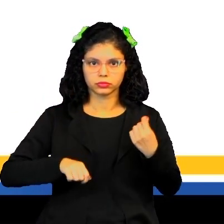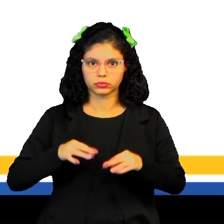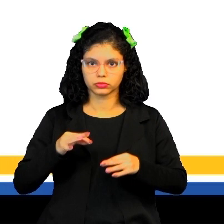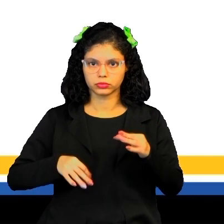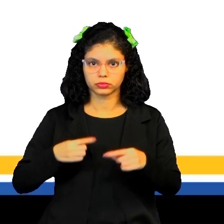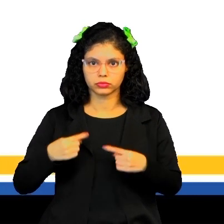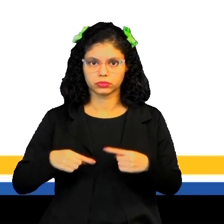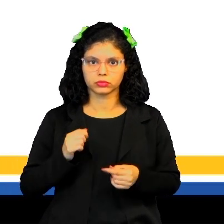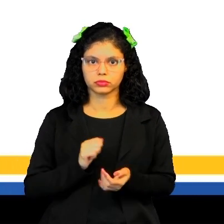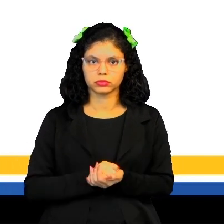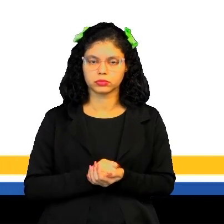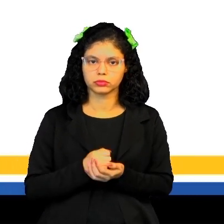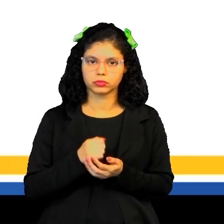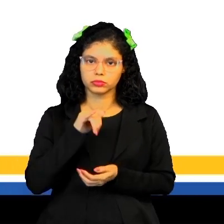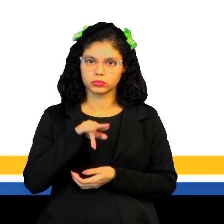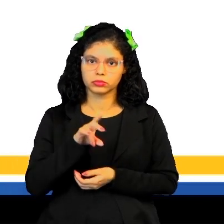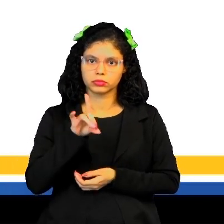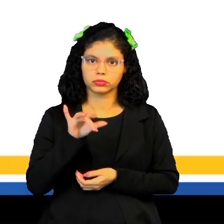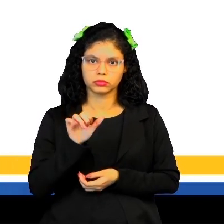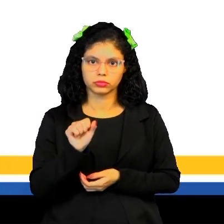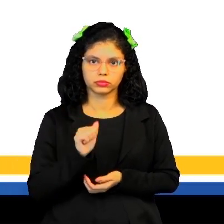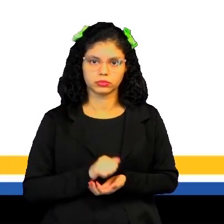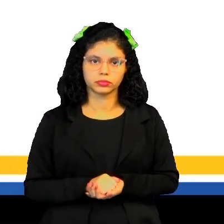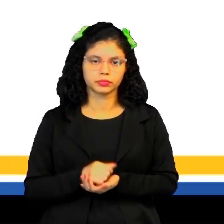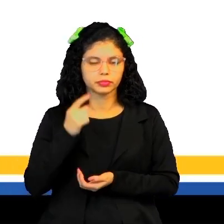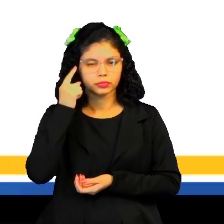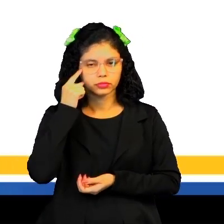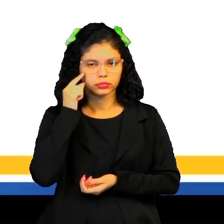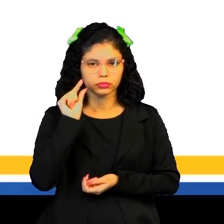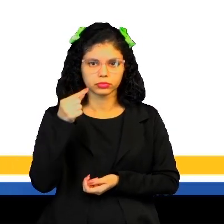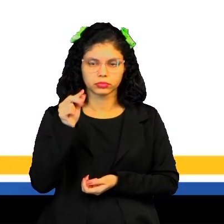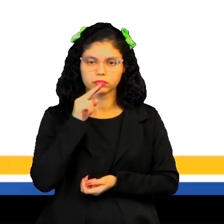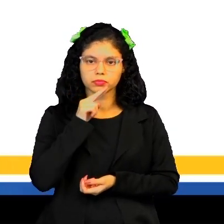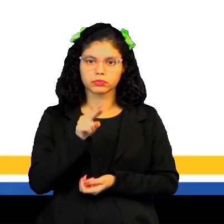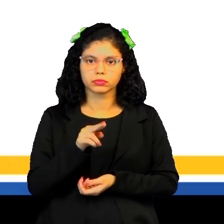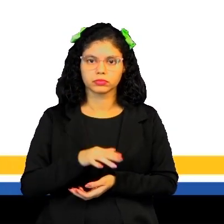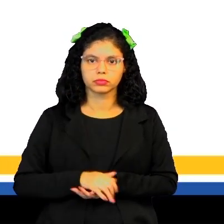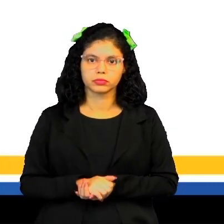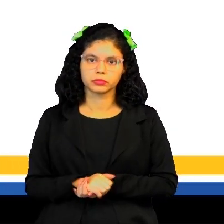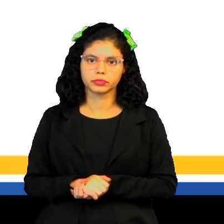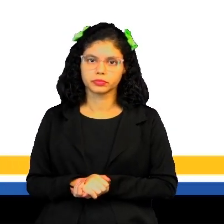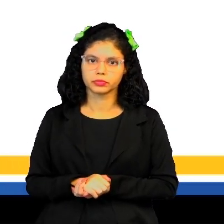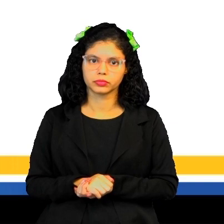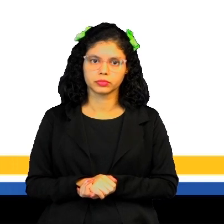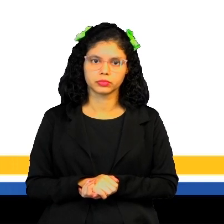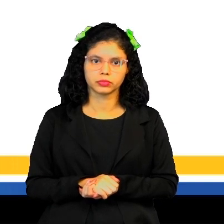jurídica e o idioma. Pensando um pouco na resposta.